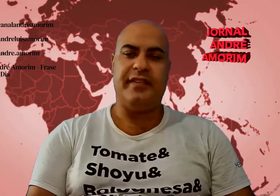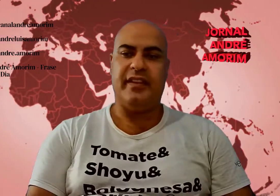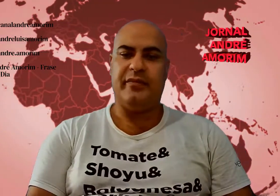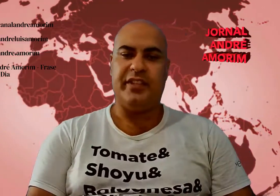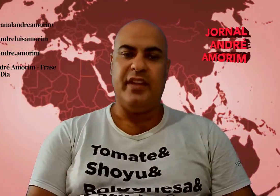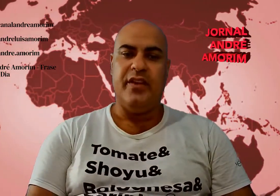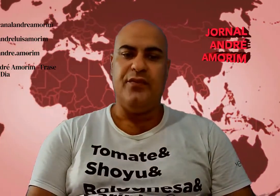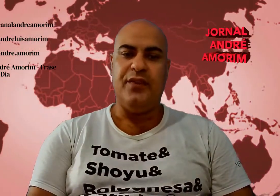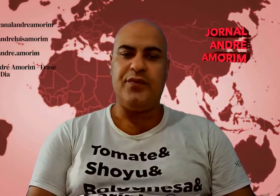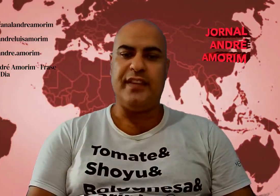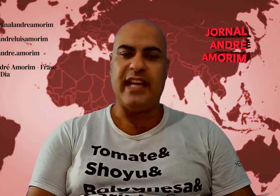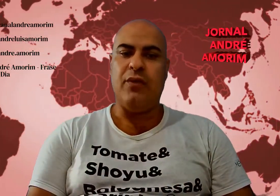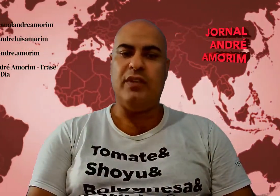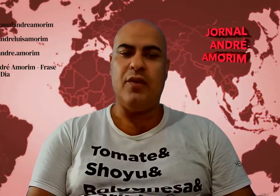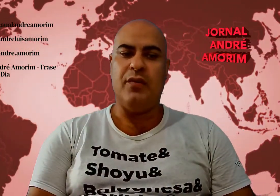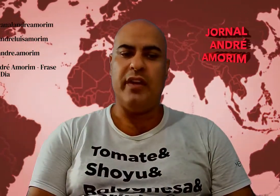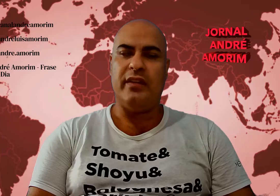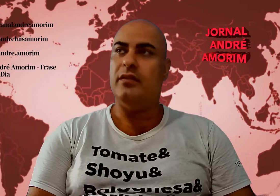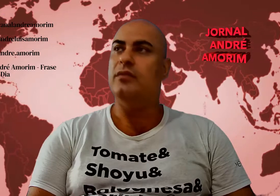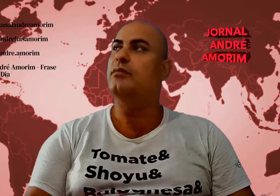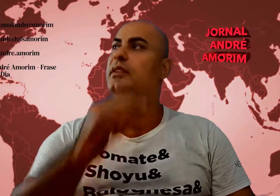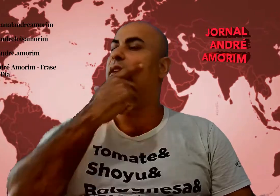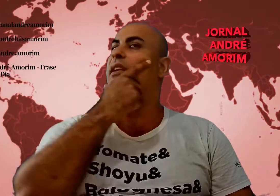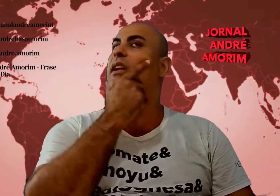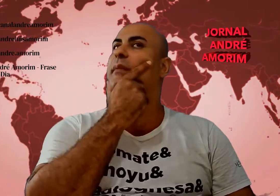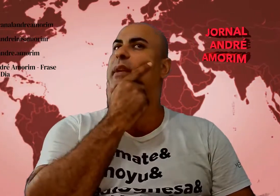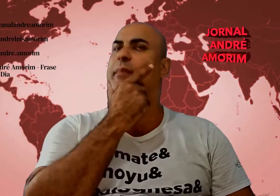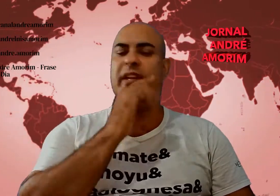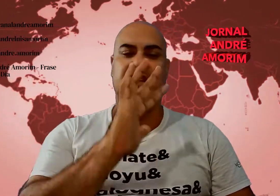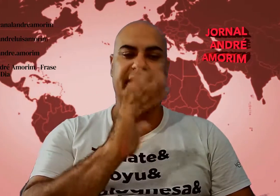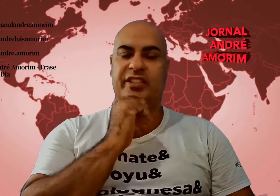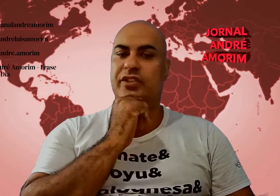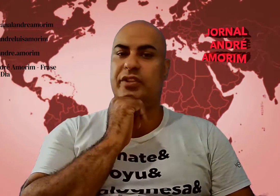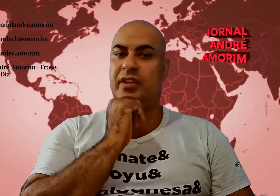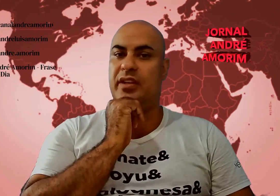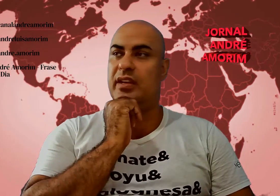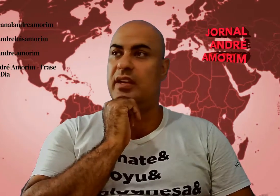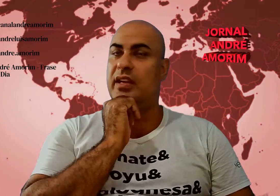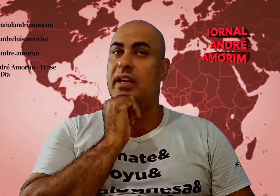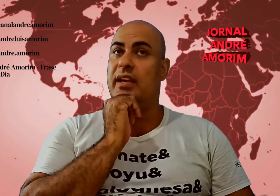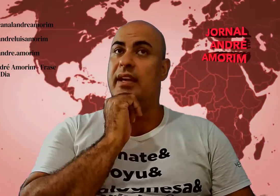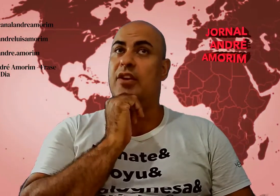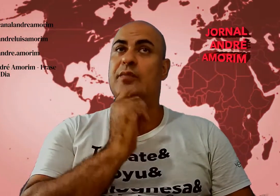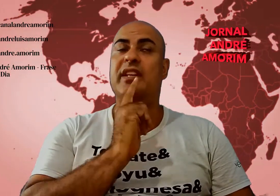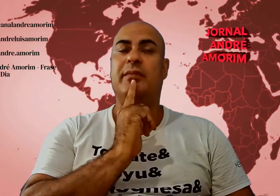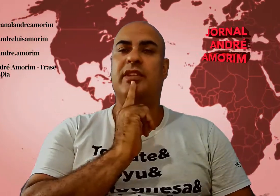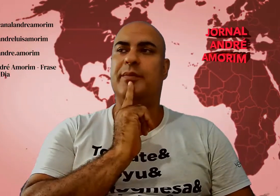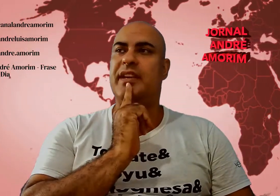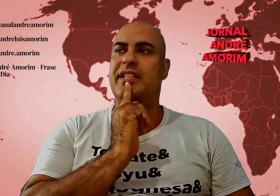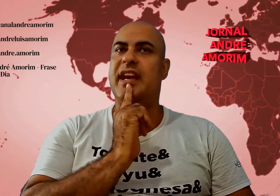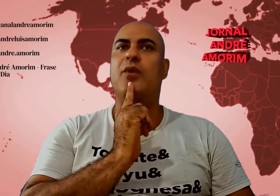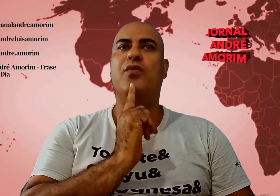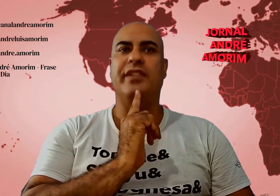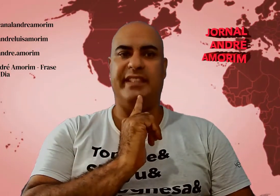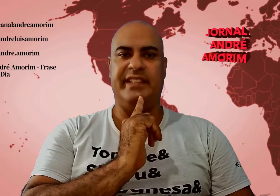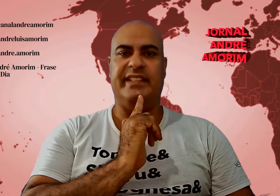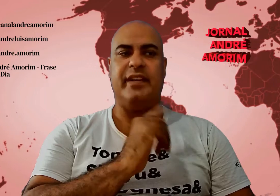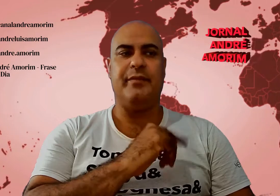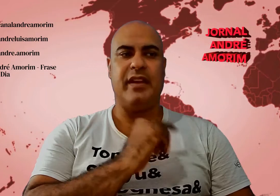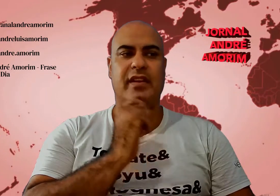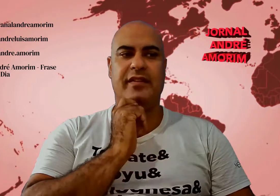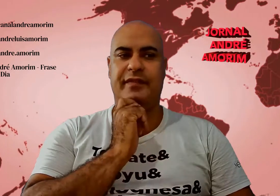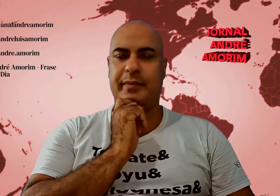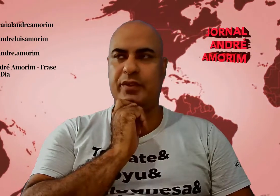Hashtag verificamos. Vídeo viral não mostra. Antes disso, eu me lembro também que a